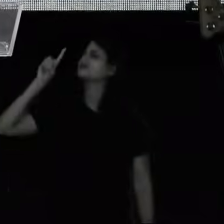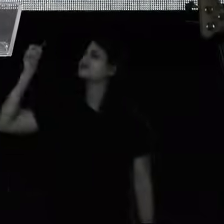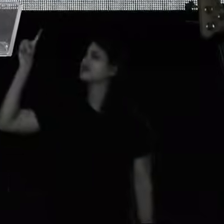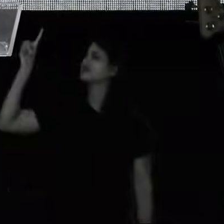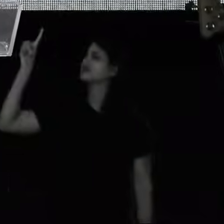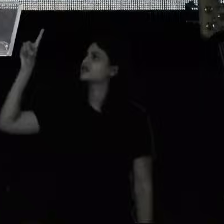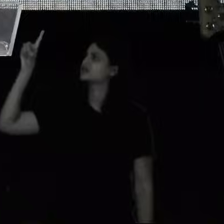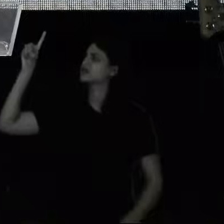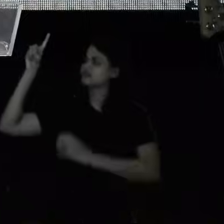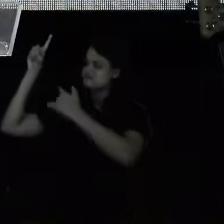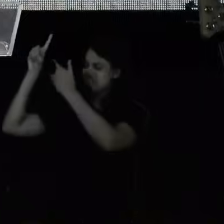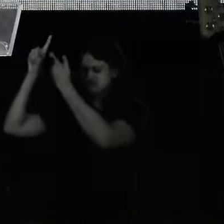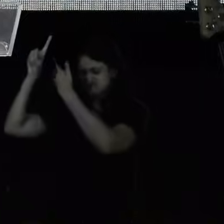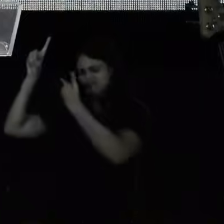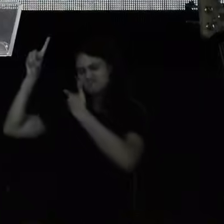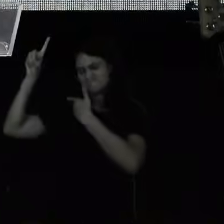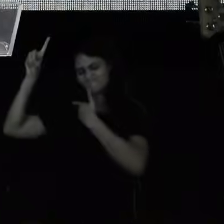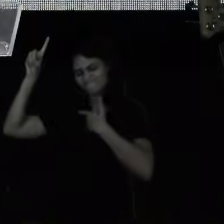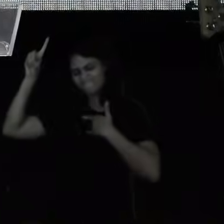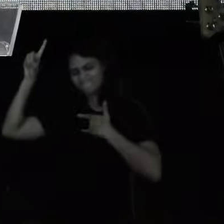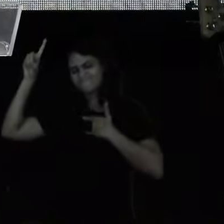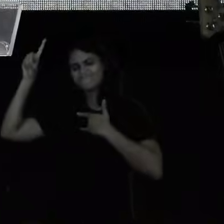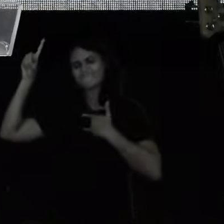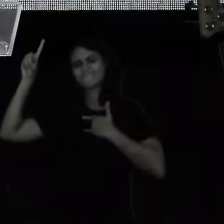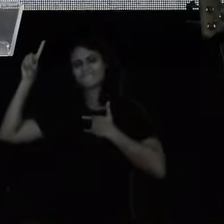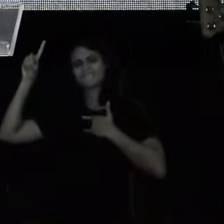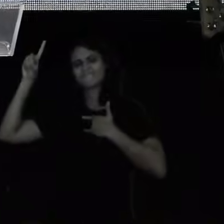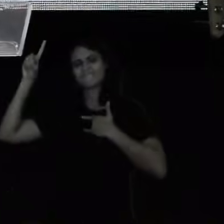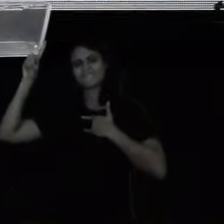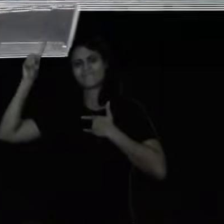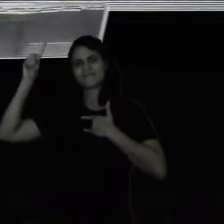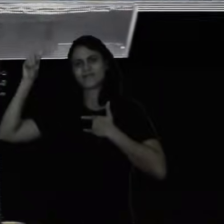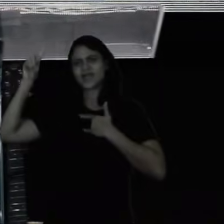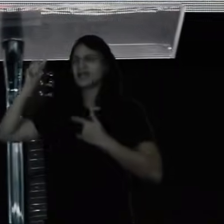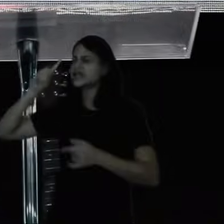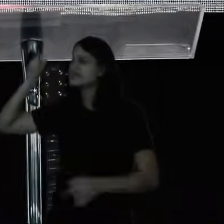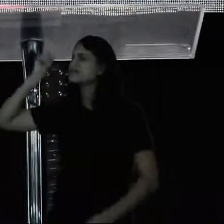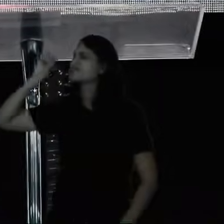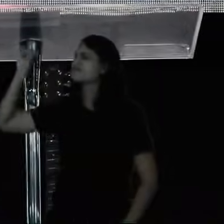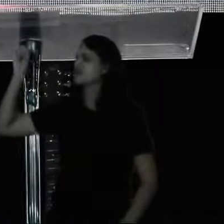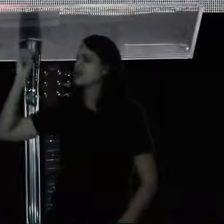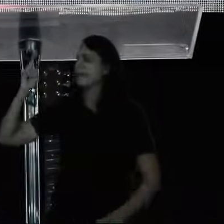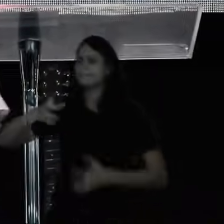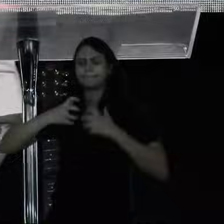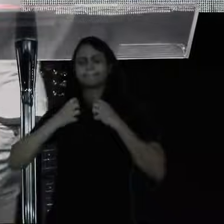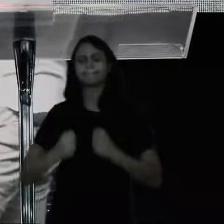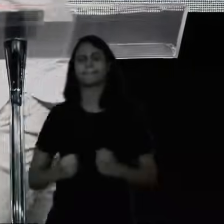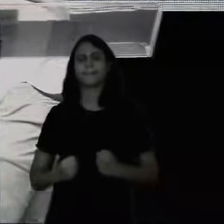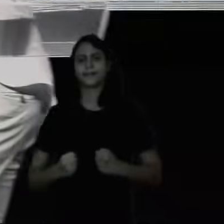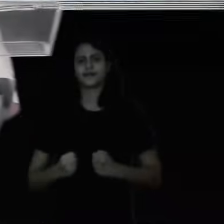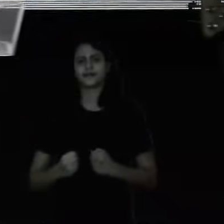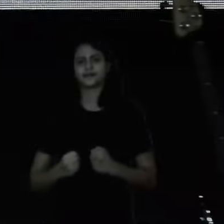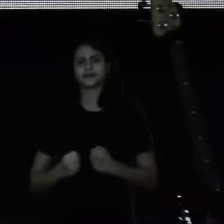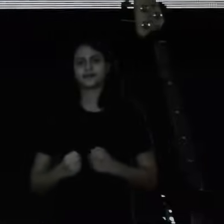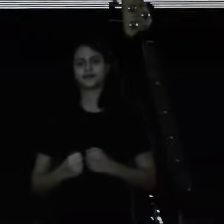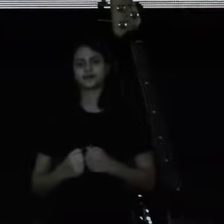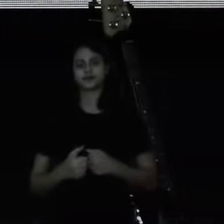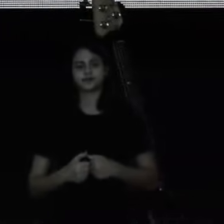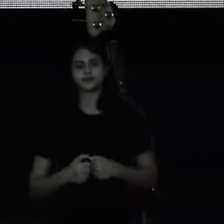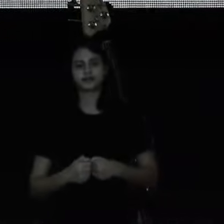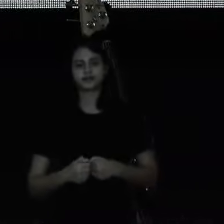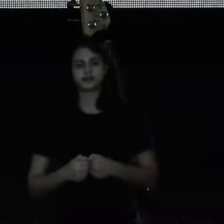que nos ama e que está pronto para nos arrancar daquilo que deu início